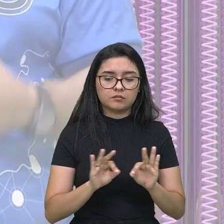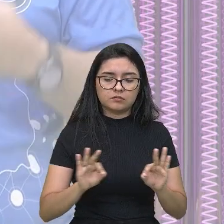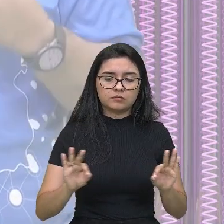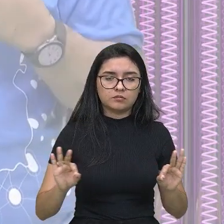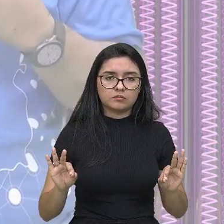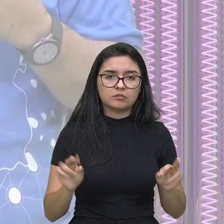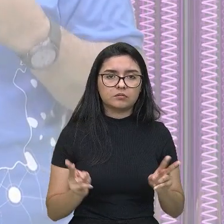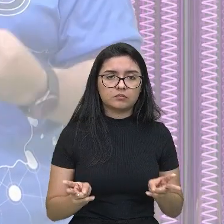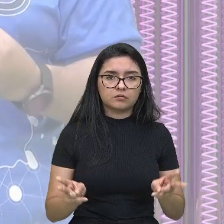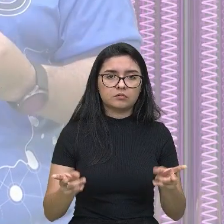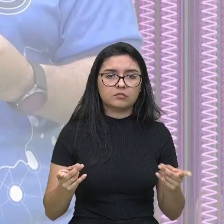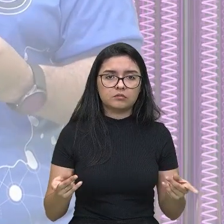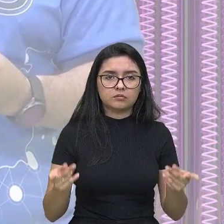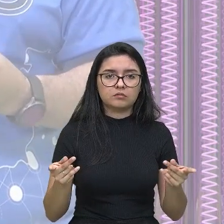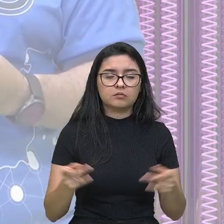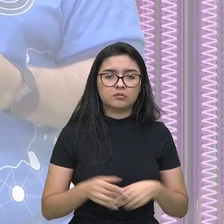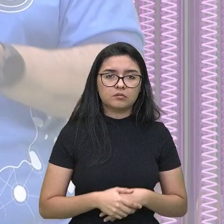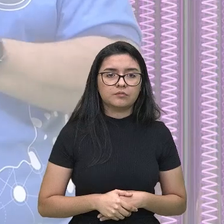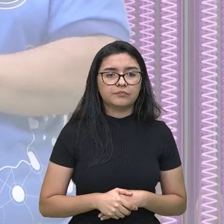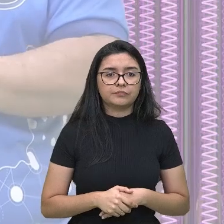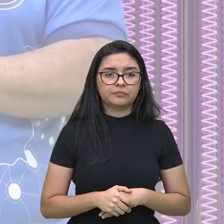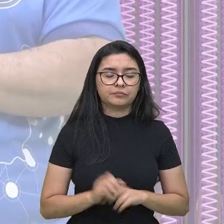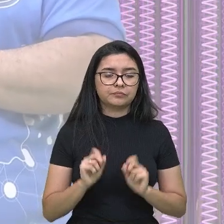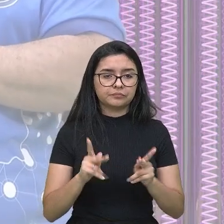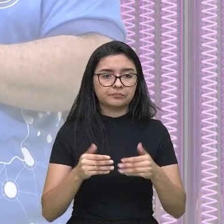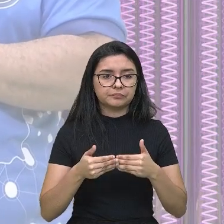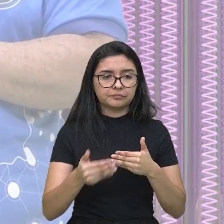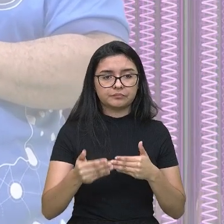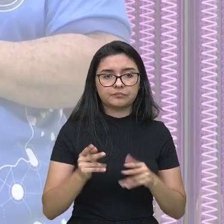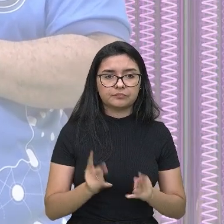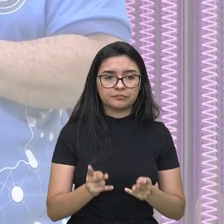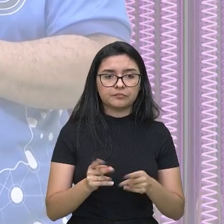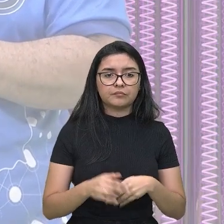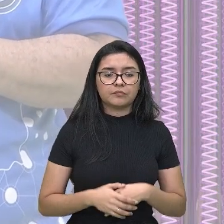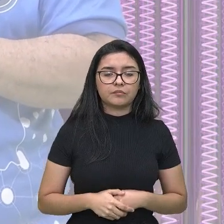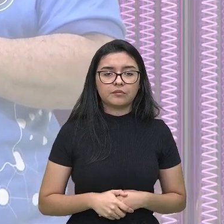de uma reta, beleza? Vamos continuar?